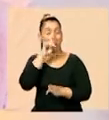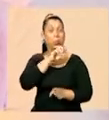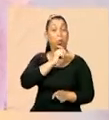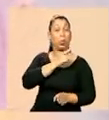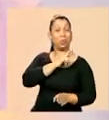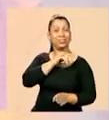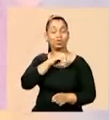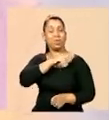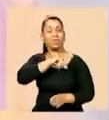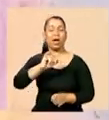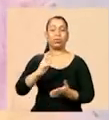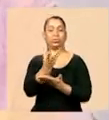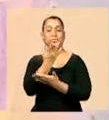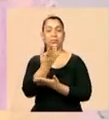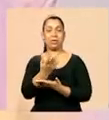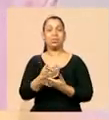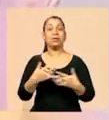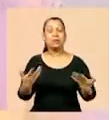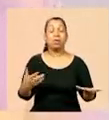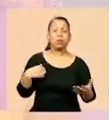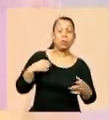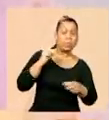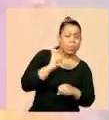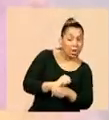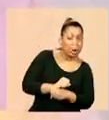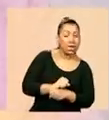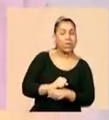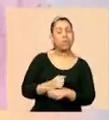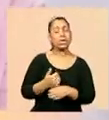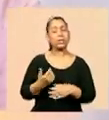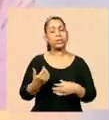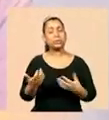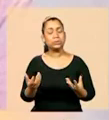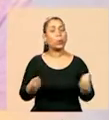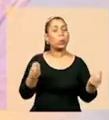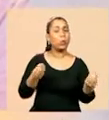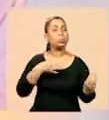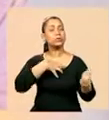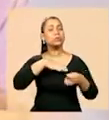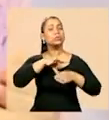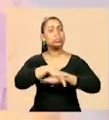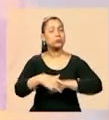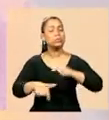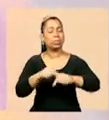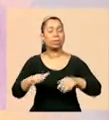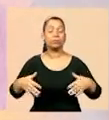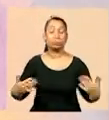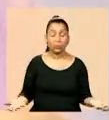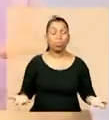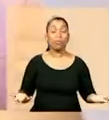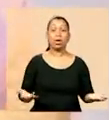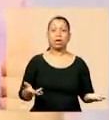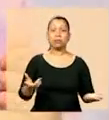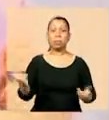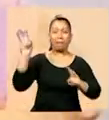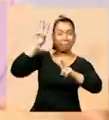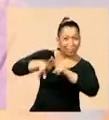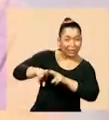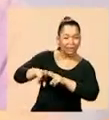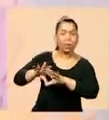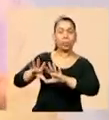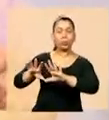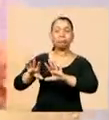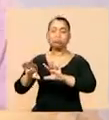isso. Aí, prendeu a onça, controlou, situação controlada, vamos continuar o trabalho, mas com